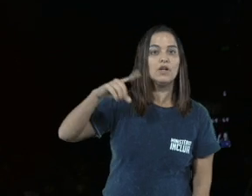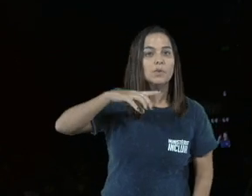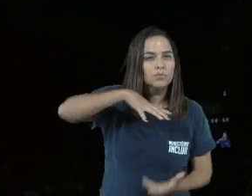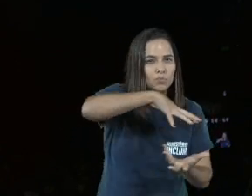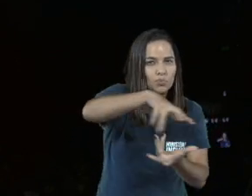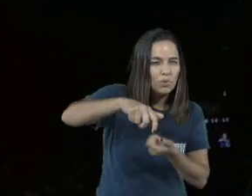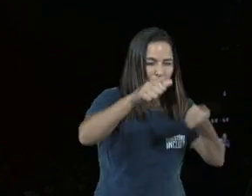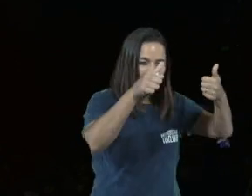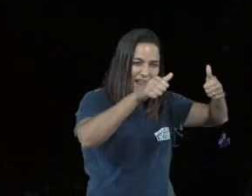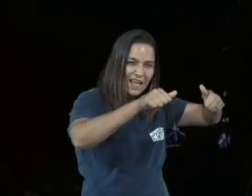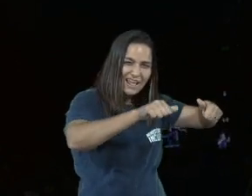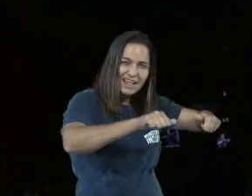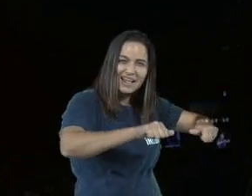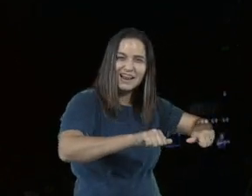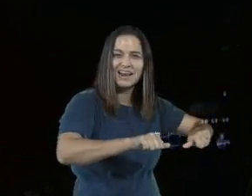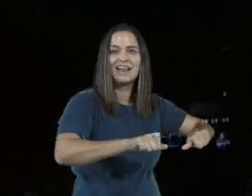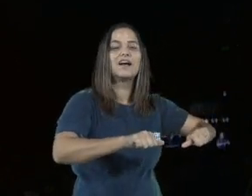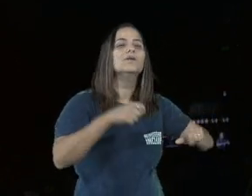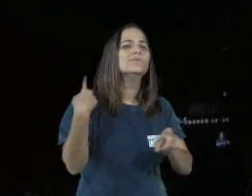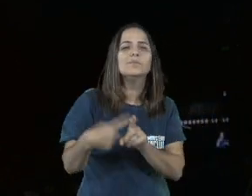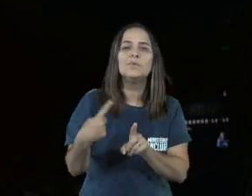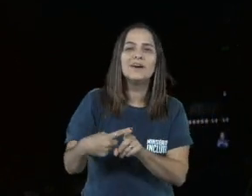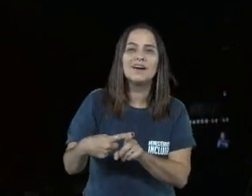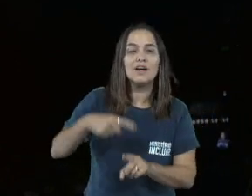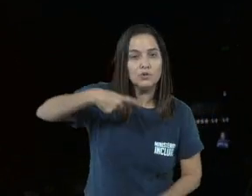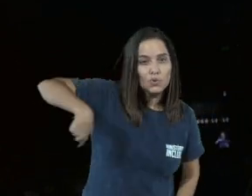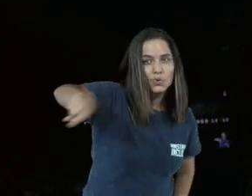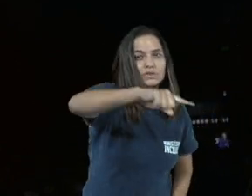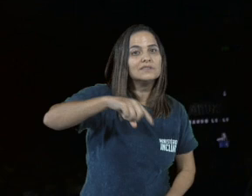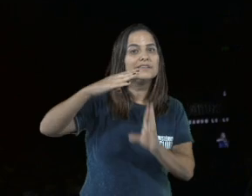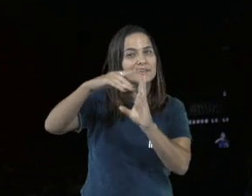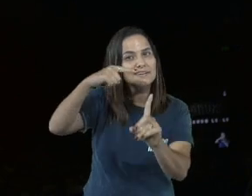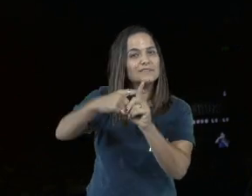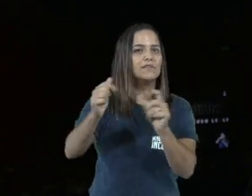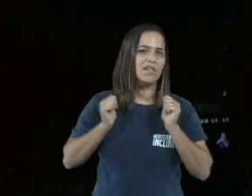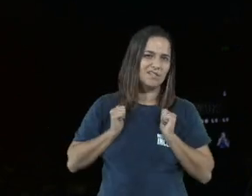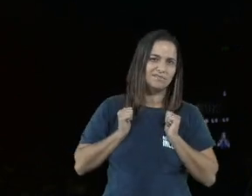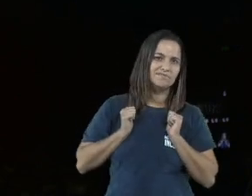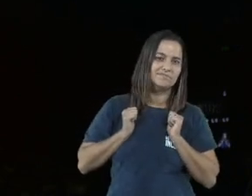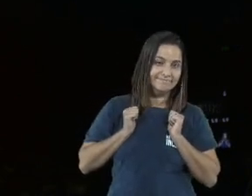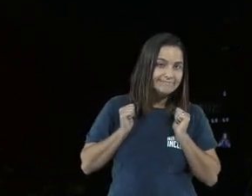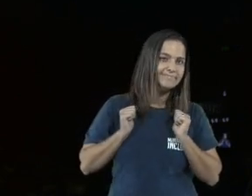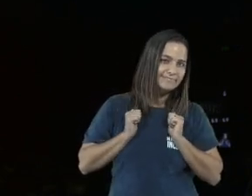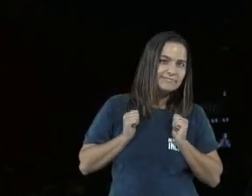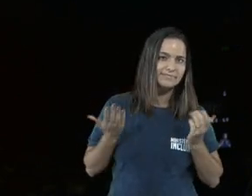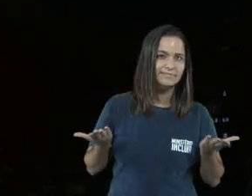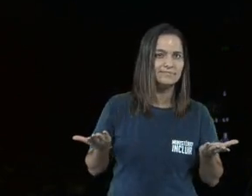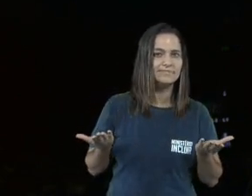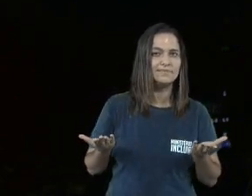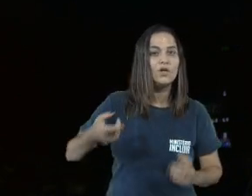Deus na grandeza Divina é porque o povo de Deus não impôs a palavra de Deus o autoridade